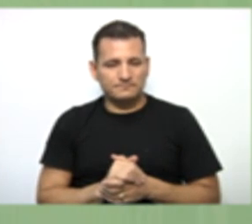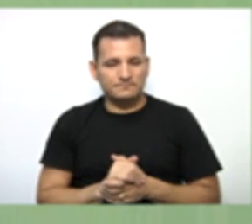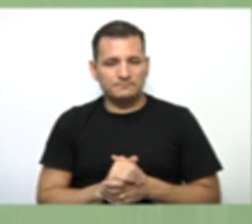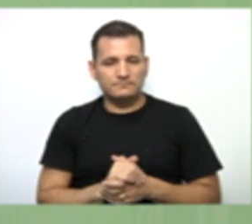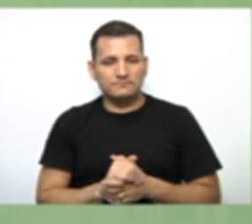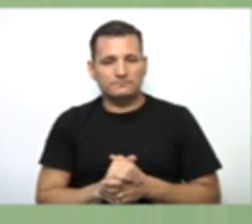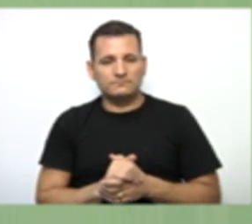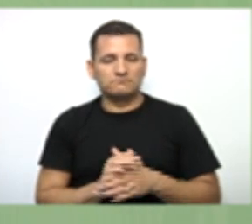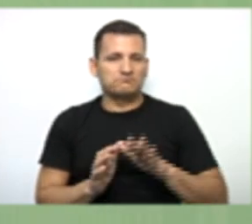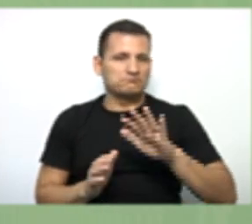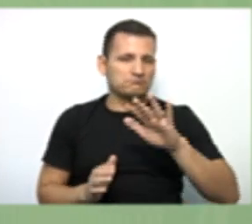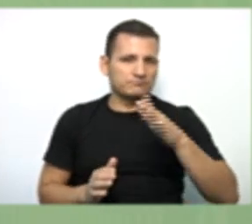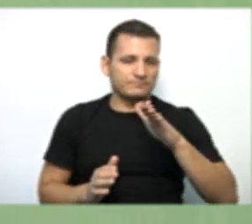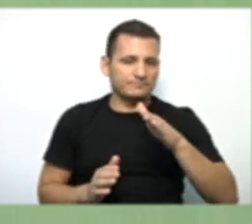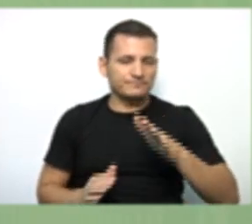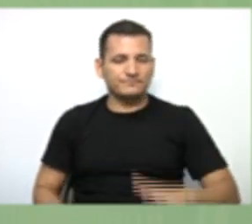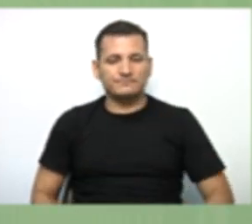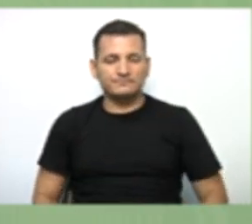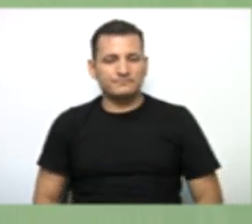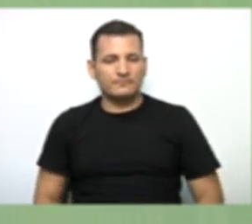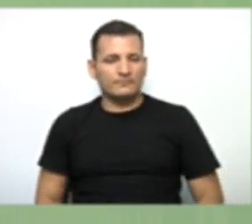Seria mais ou menos isso.